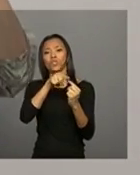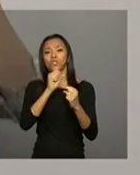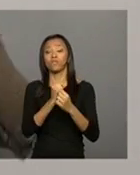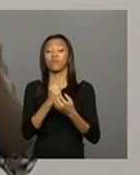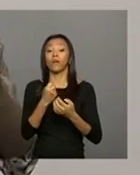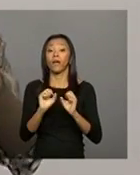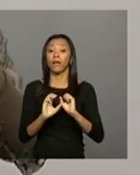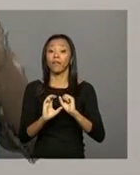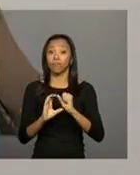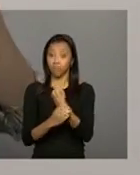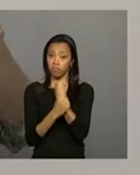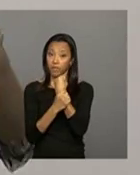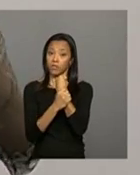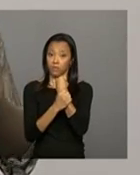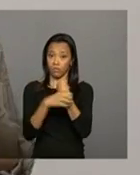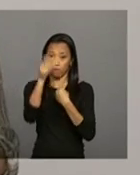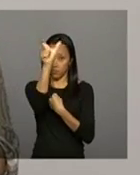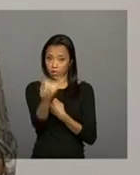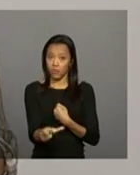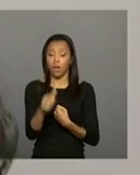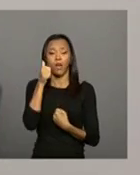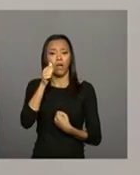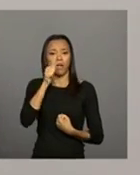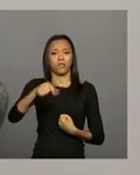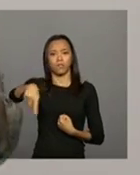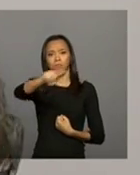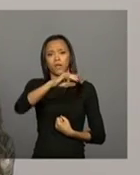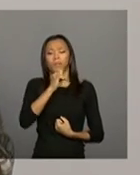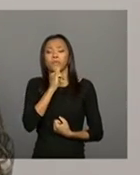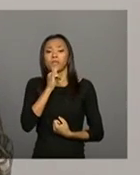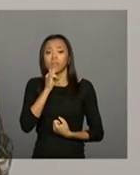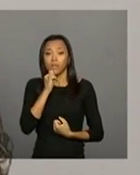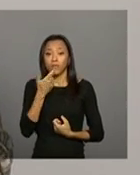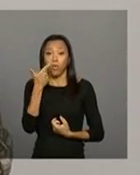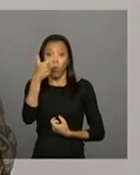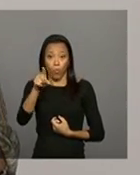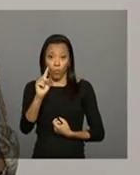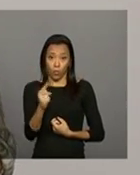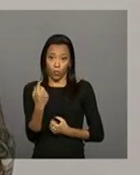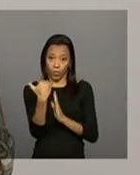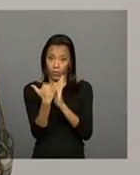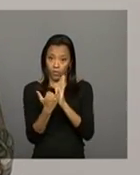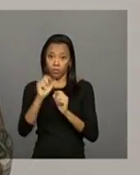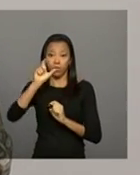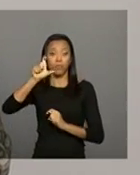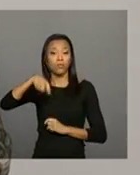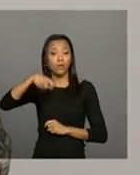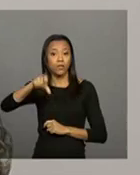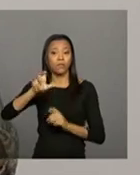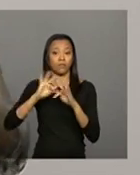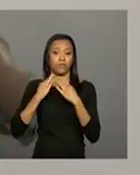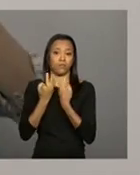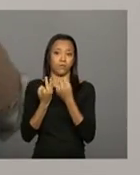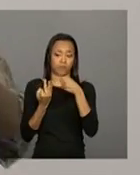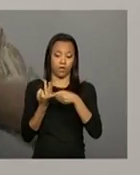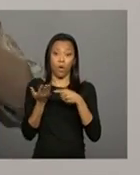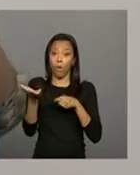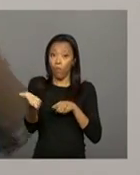quero destacar a primeira ação, o Bolsa Família. No Bolsa Família, hoje,